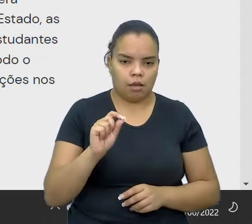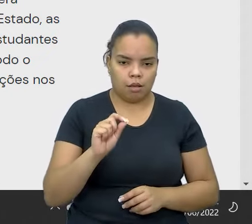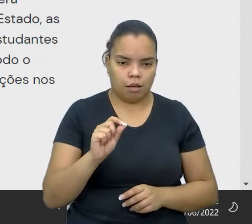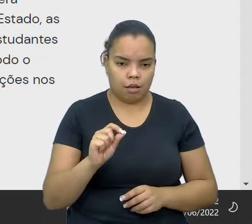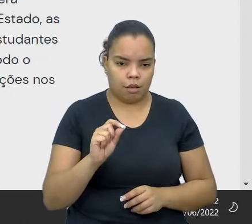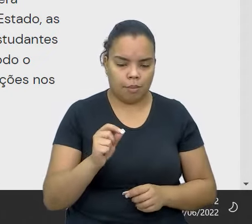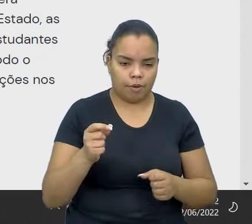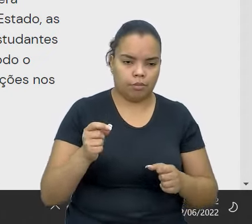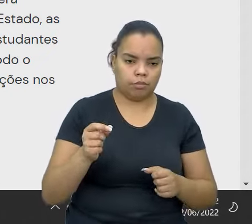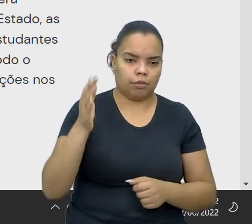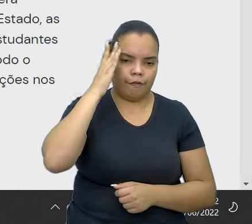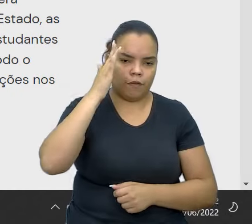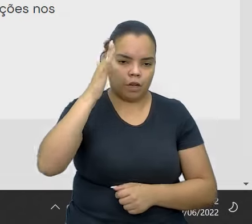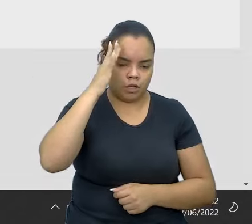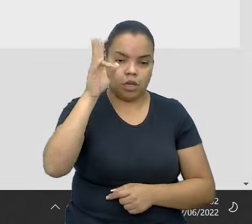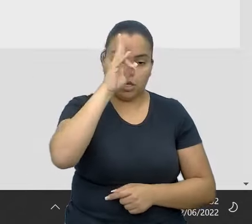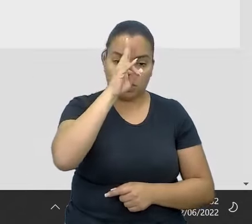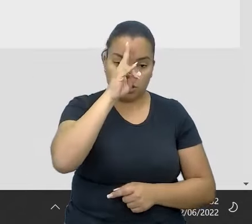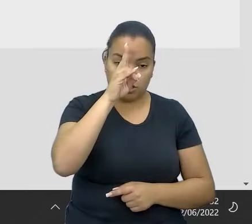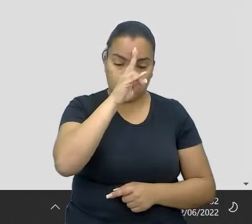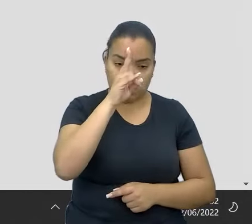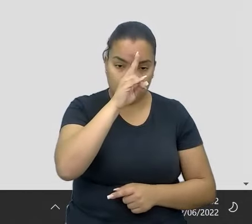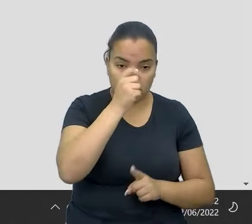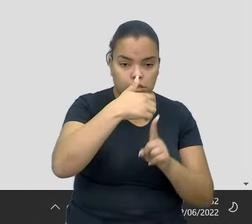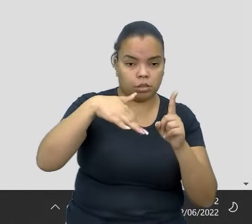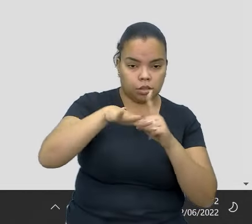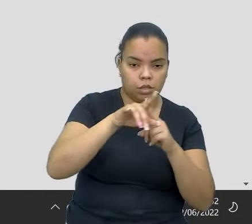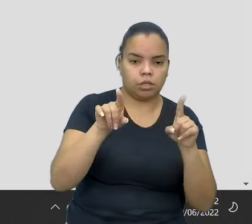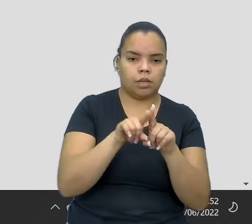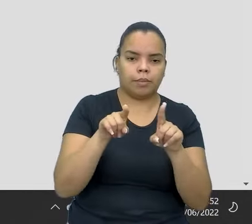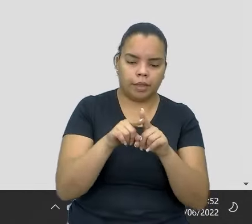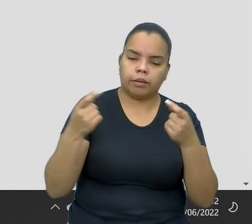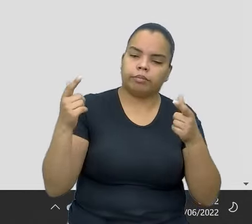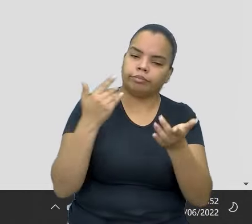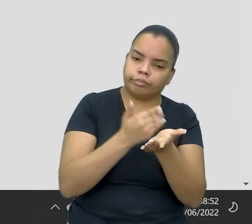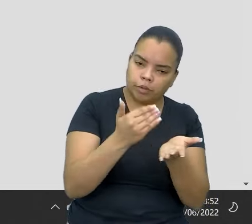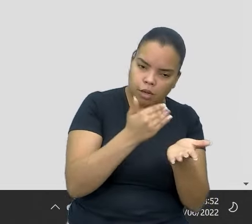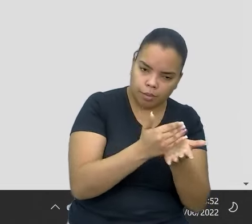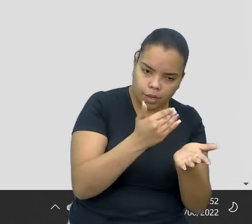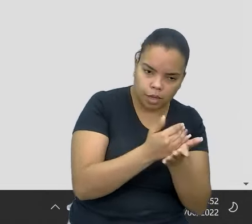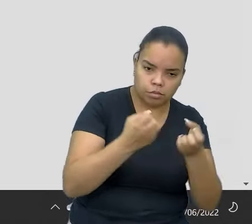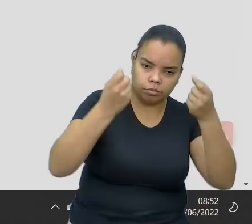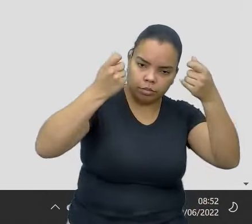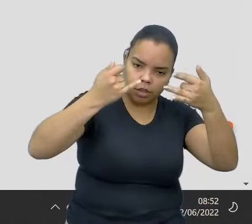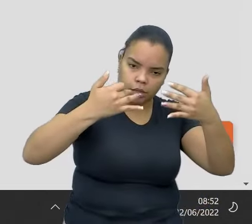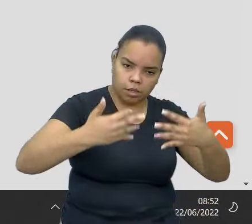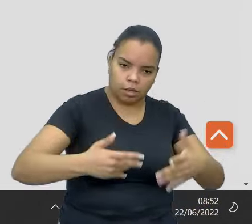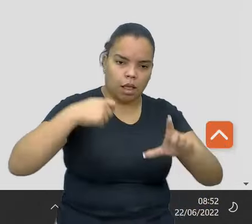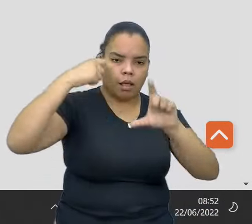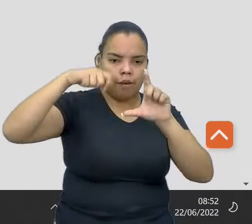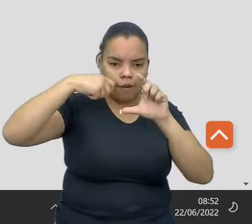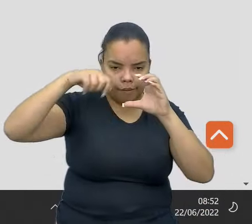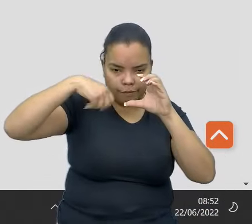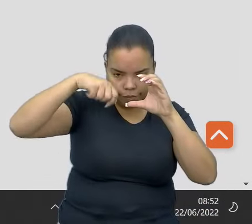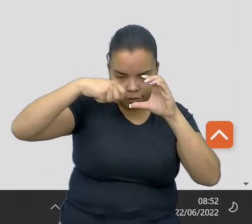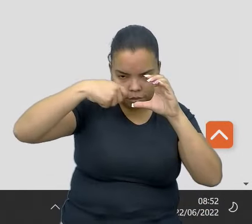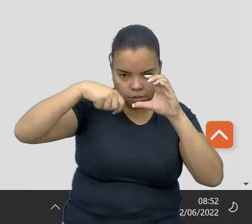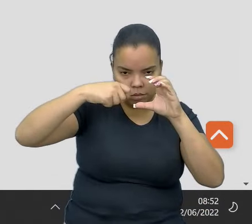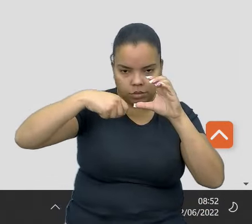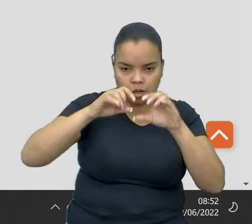aí pela filosofia, história e sociologia. Aí é a mesma coisa, tem a introdução do componente e uma explicação de cada